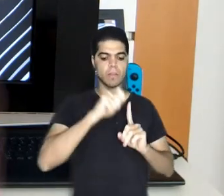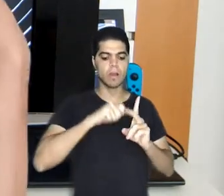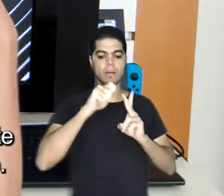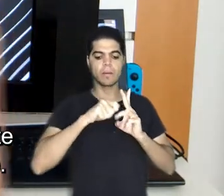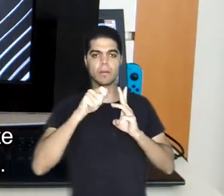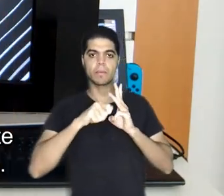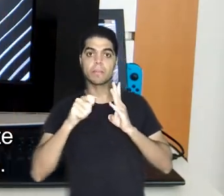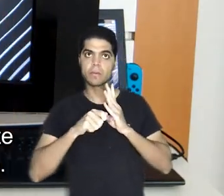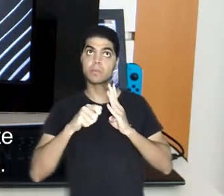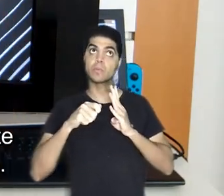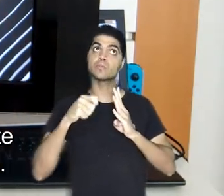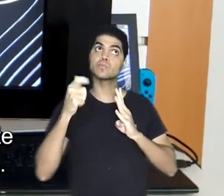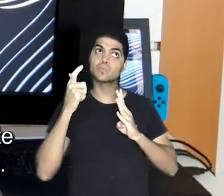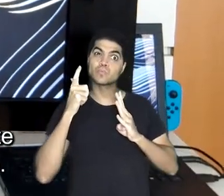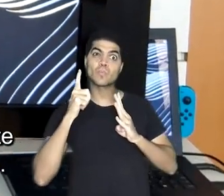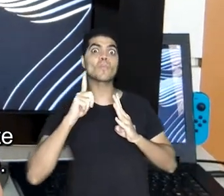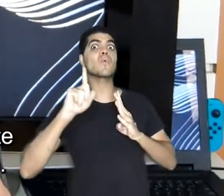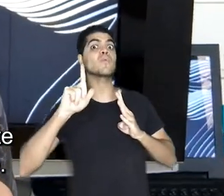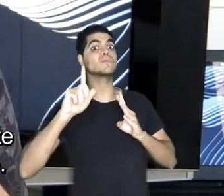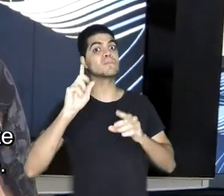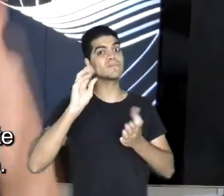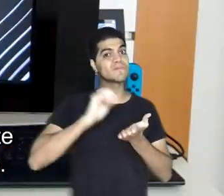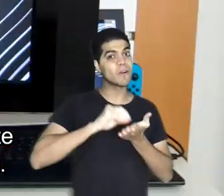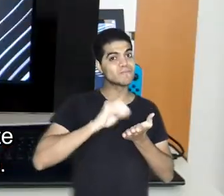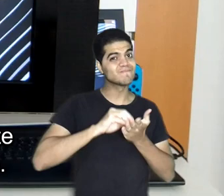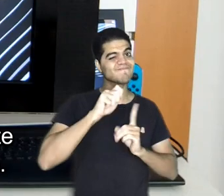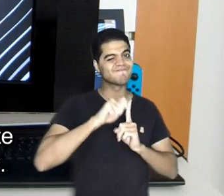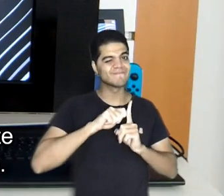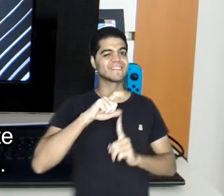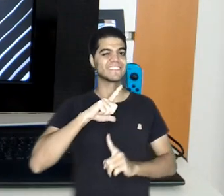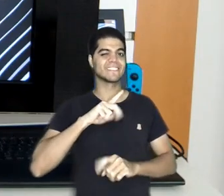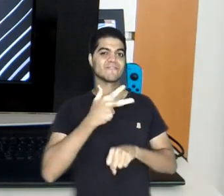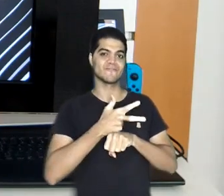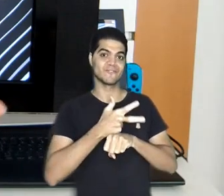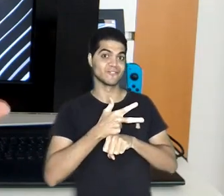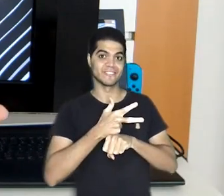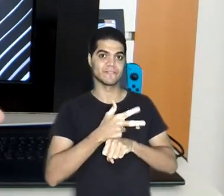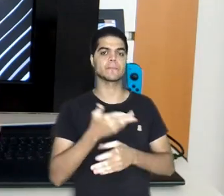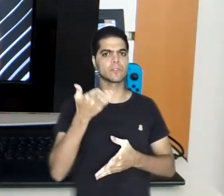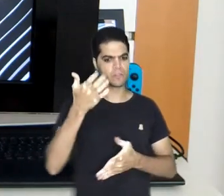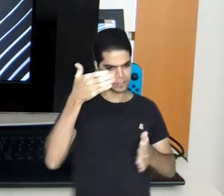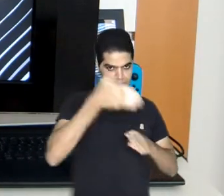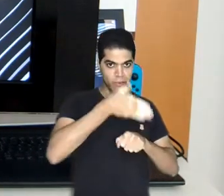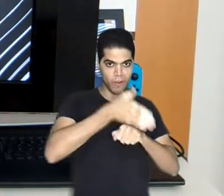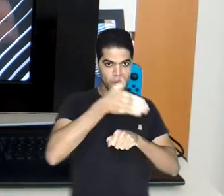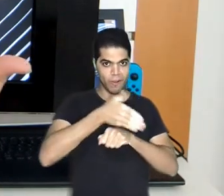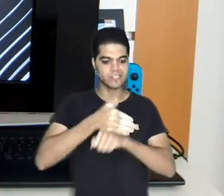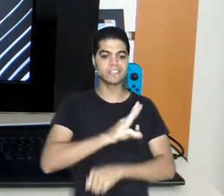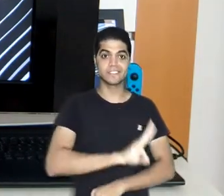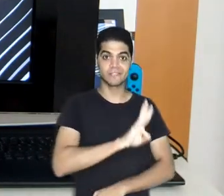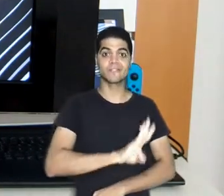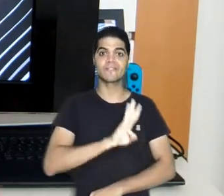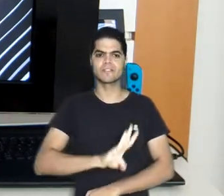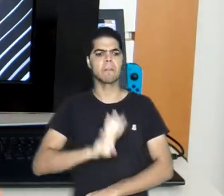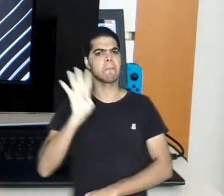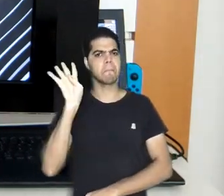do ano, e nós conseguimos quase completamente, porque teve um mês que não teve vídeo. Você pode acessar a playlist inteira aqui embaixo ou nos